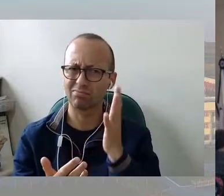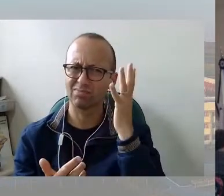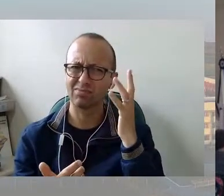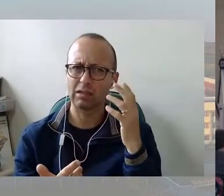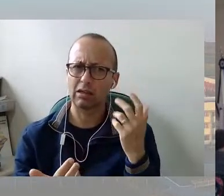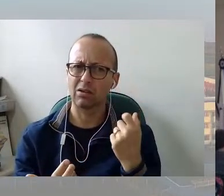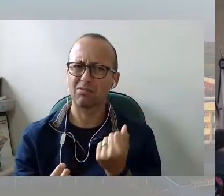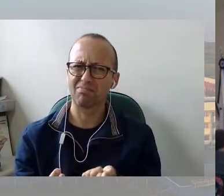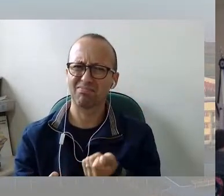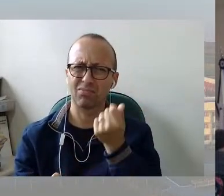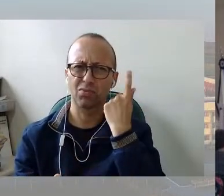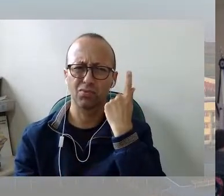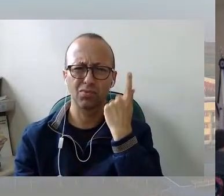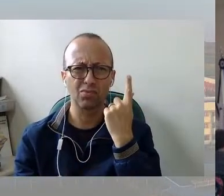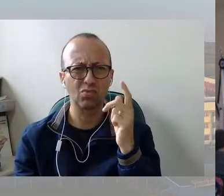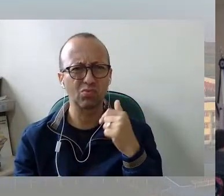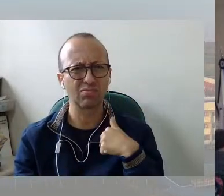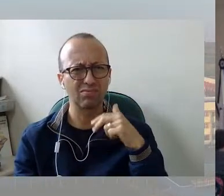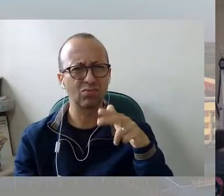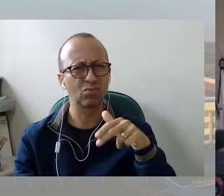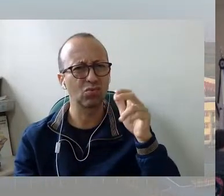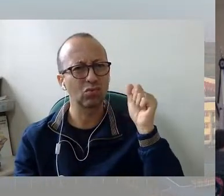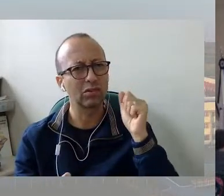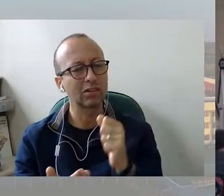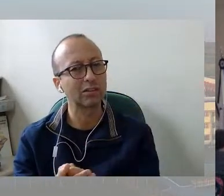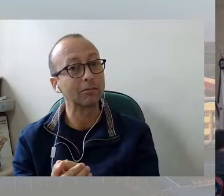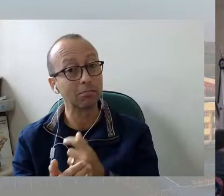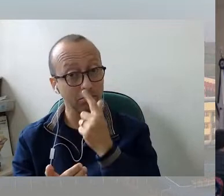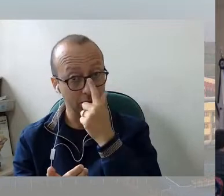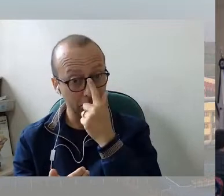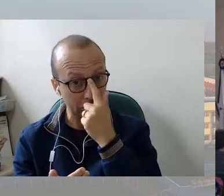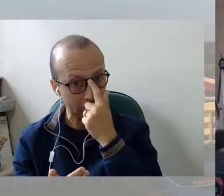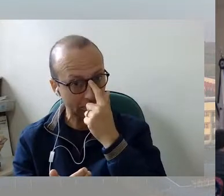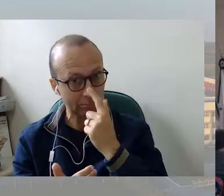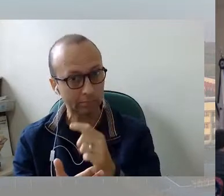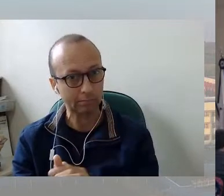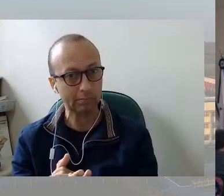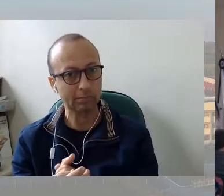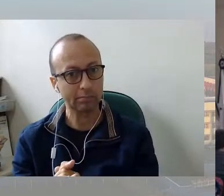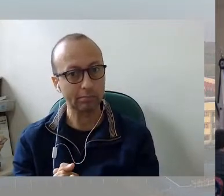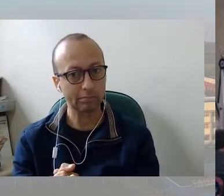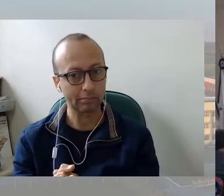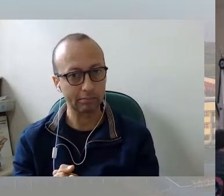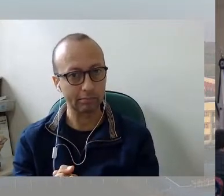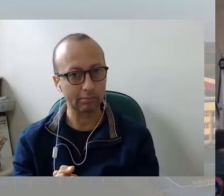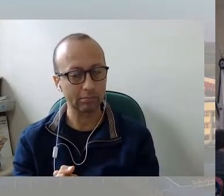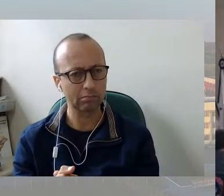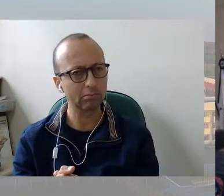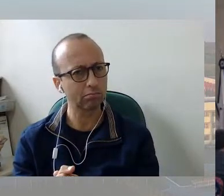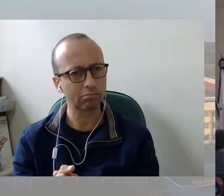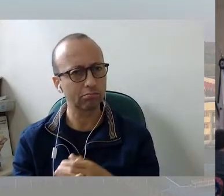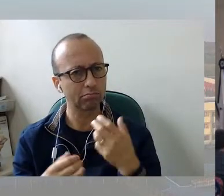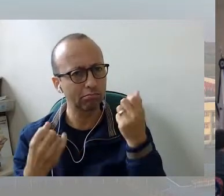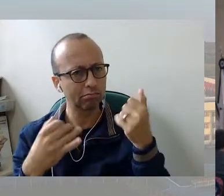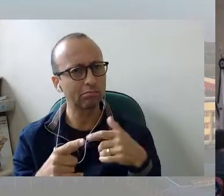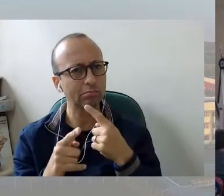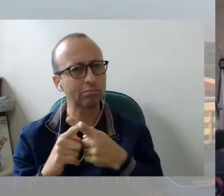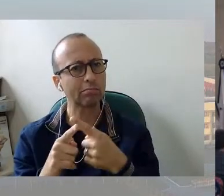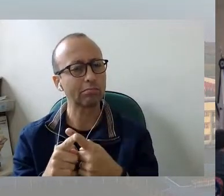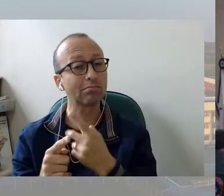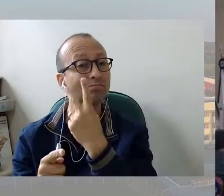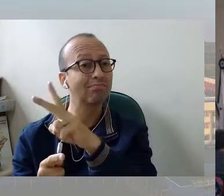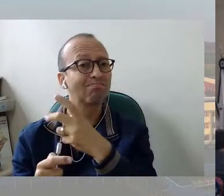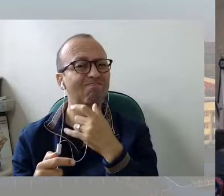isso dentro de uma universidade. Tá? Por que eu estou falando isso? Porque isso era a dor